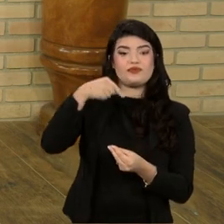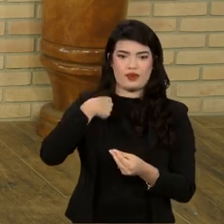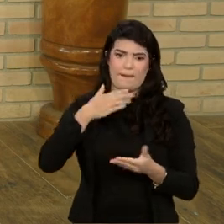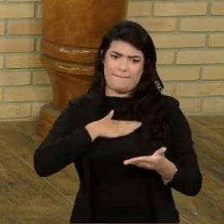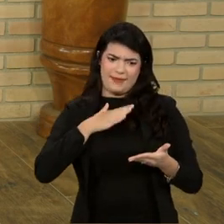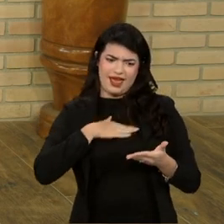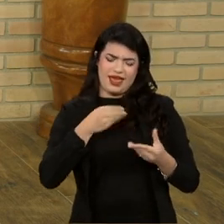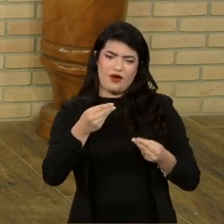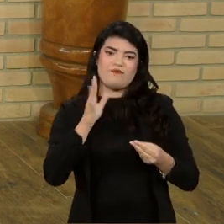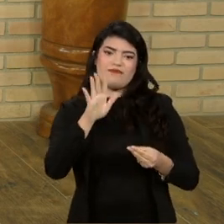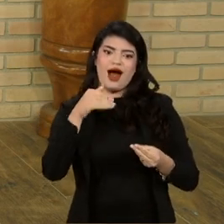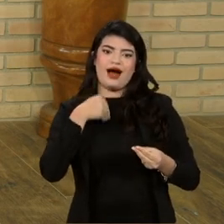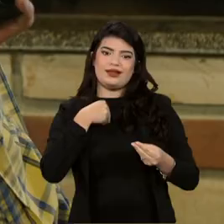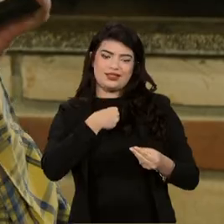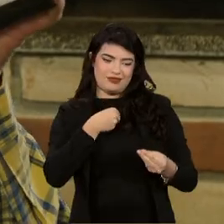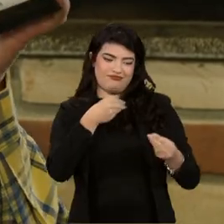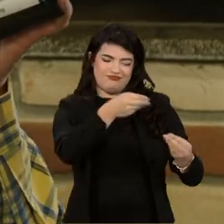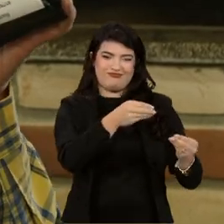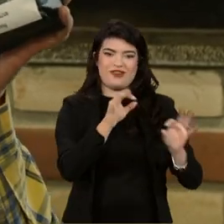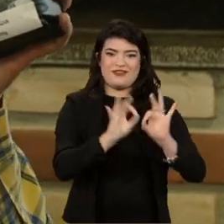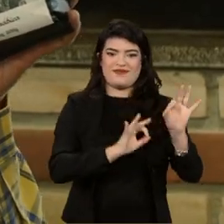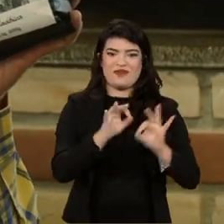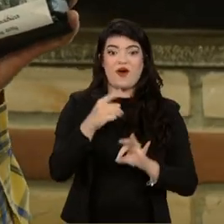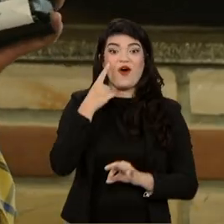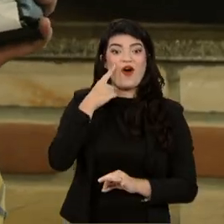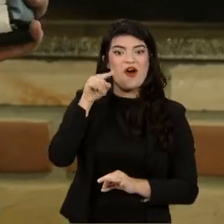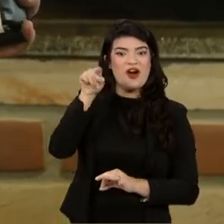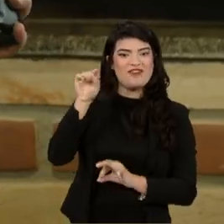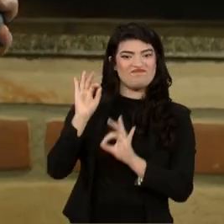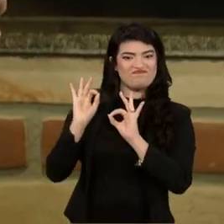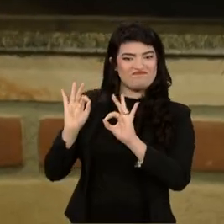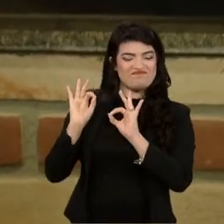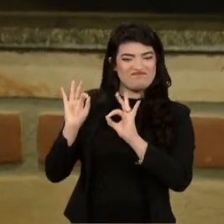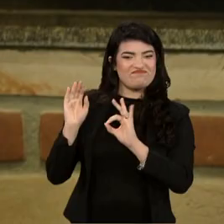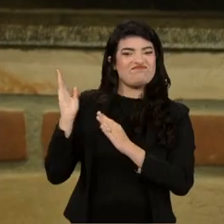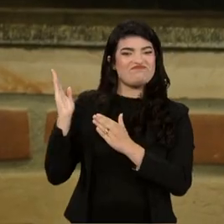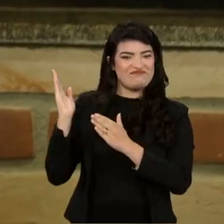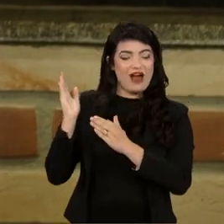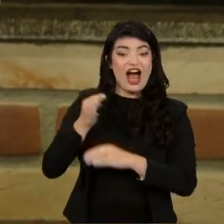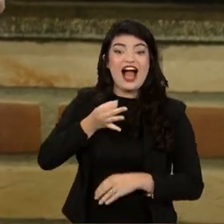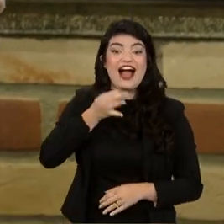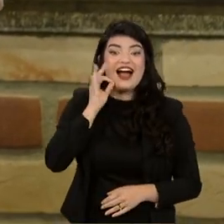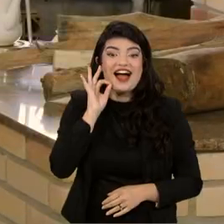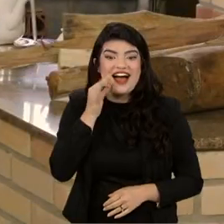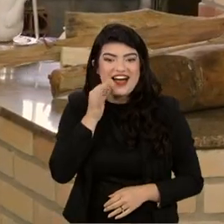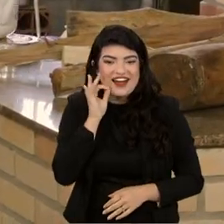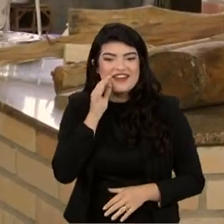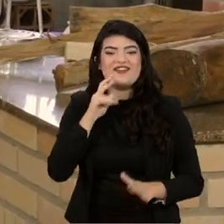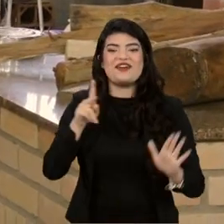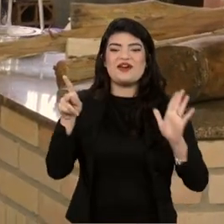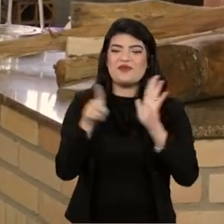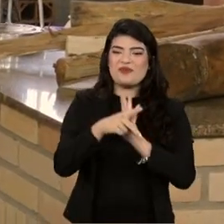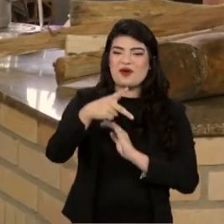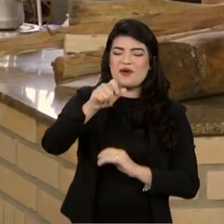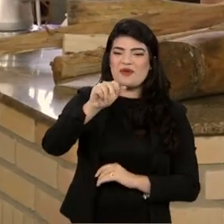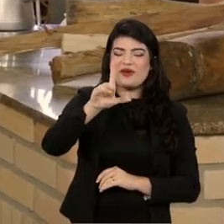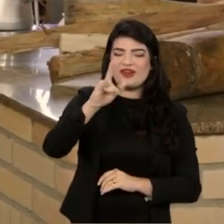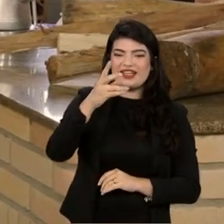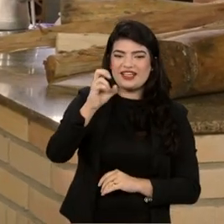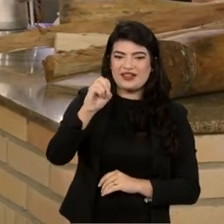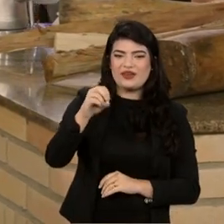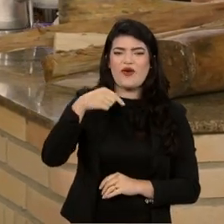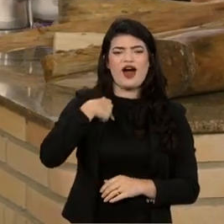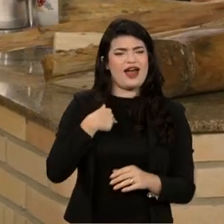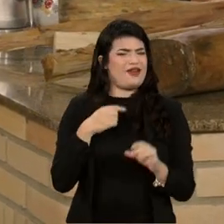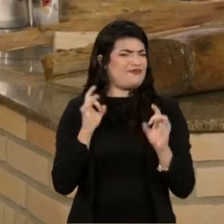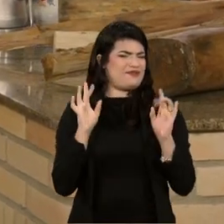mas eu vou... Ó. Eita! Café Paulinho Del Ribeiro. Eu sou privilegiado,